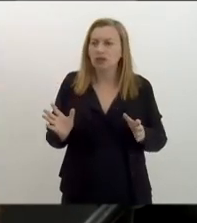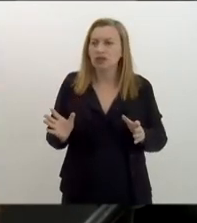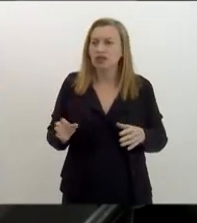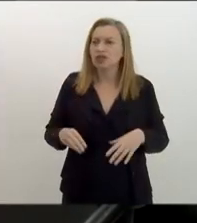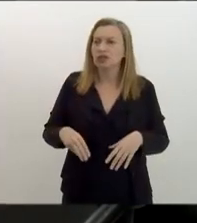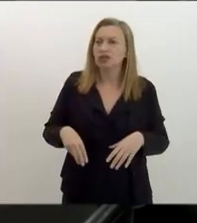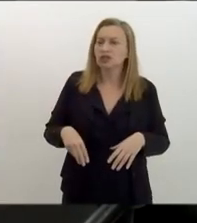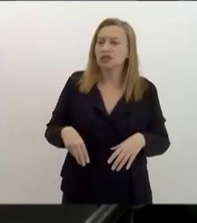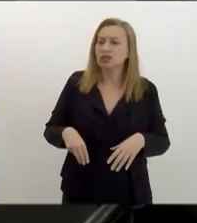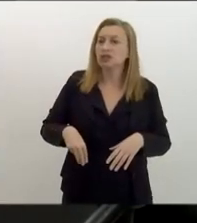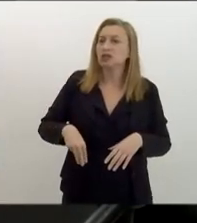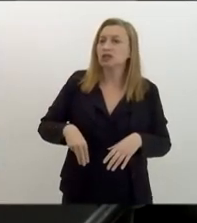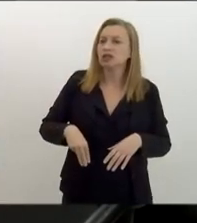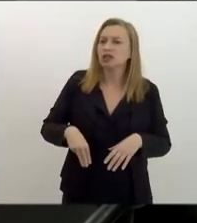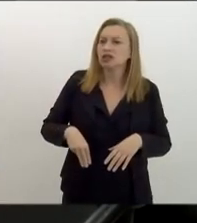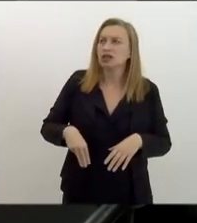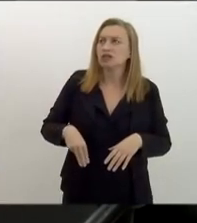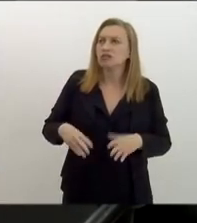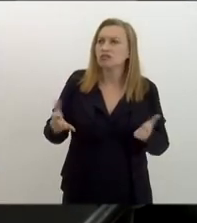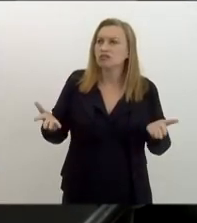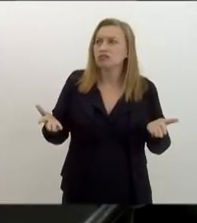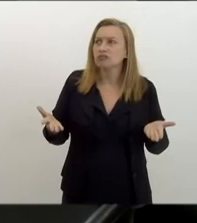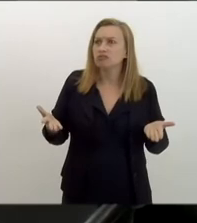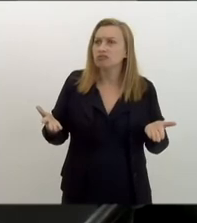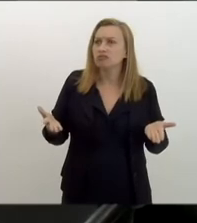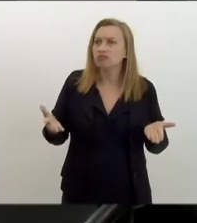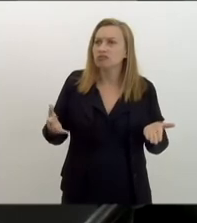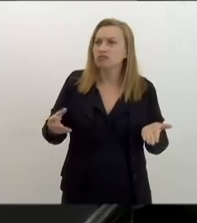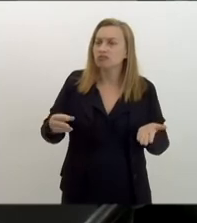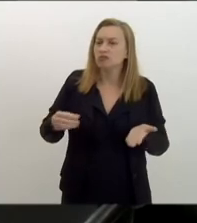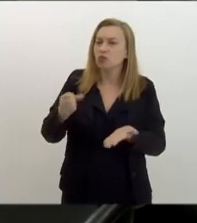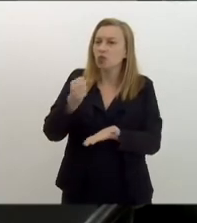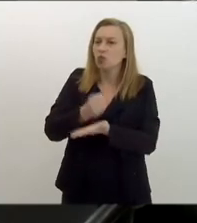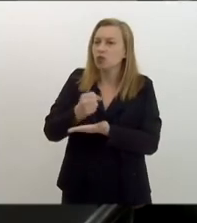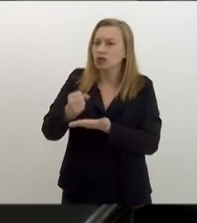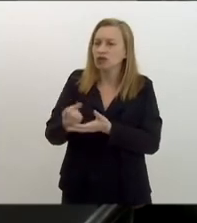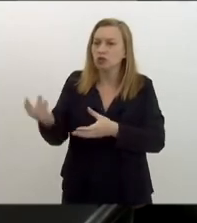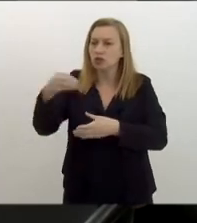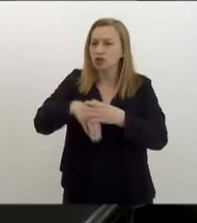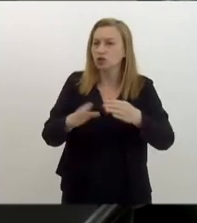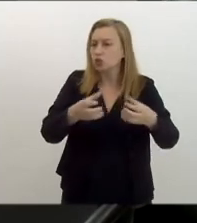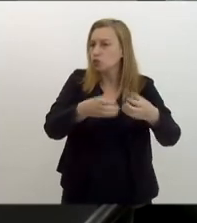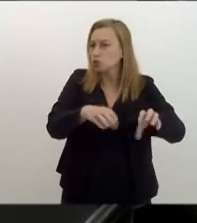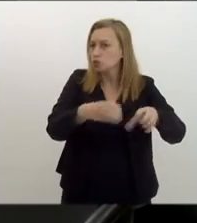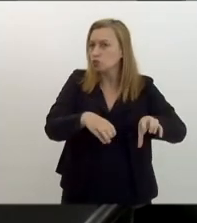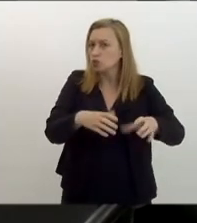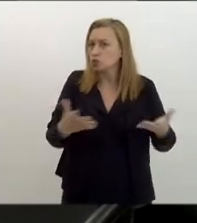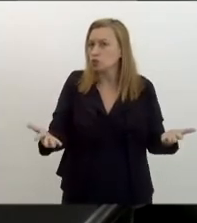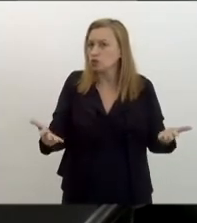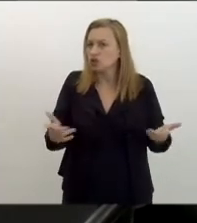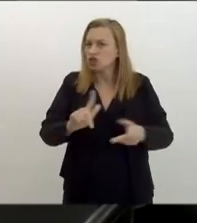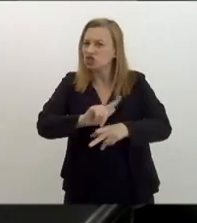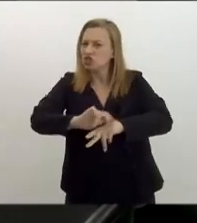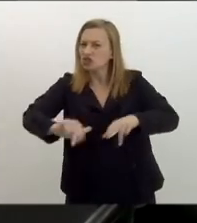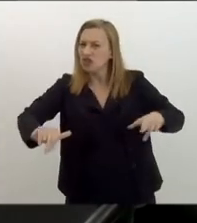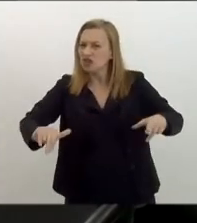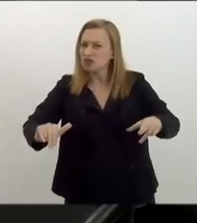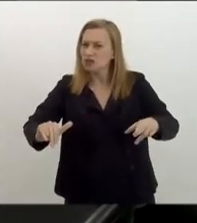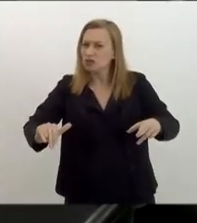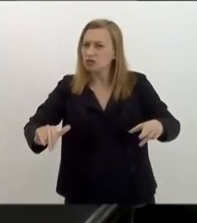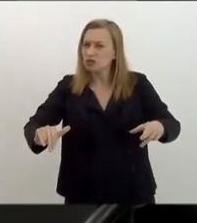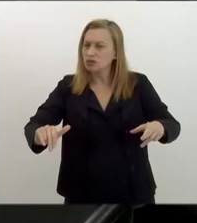contratou que o escolheu né dentro do concurso público trouxe diversas